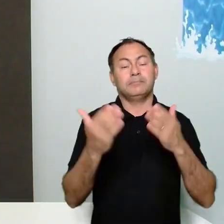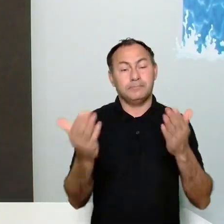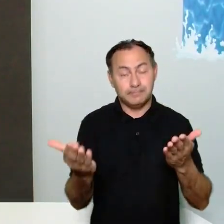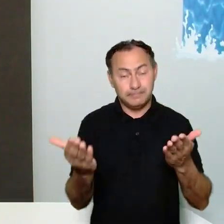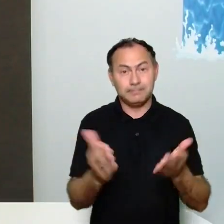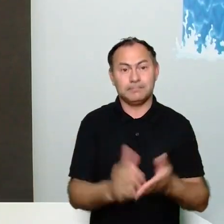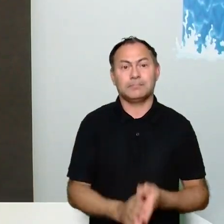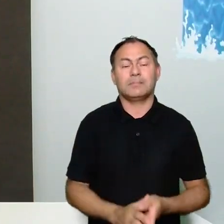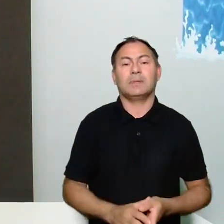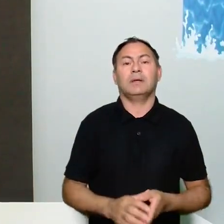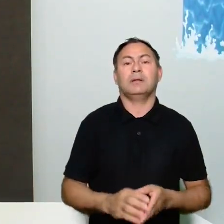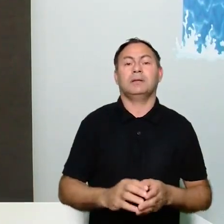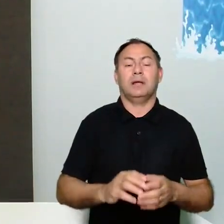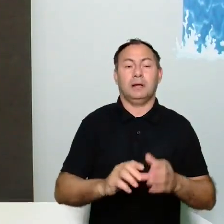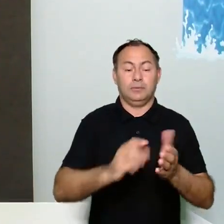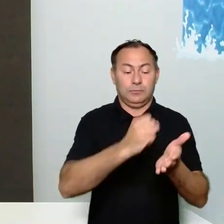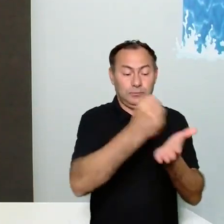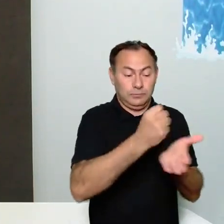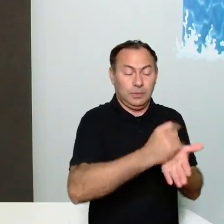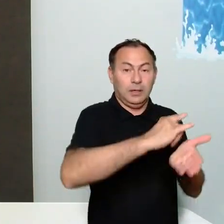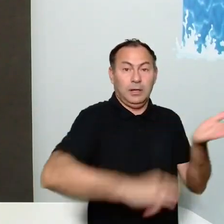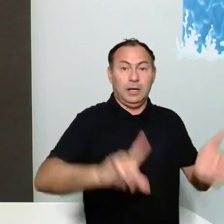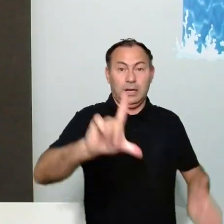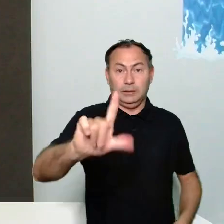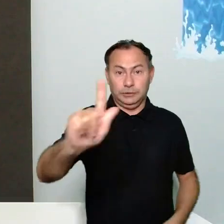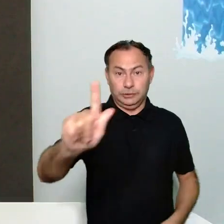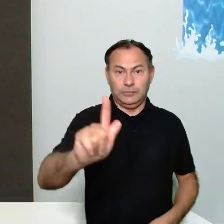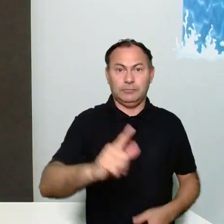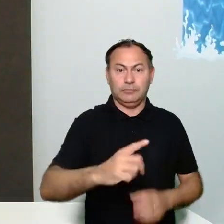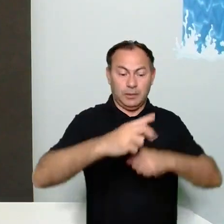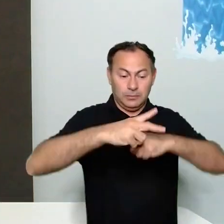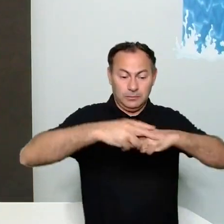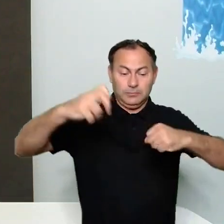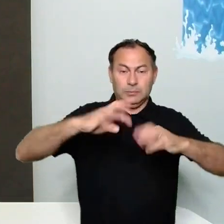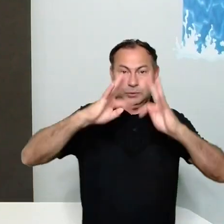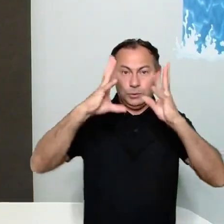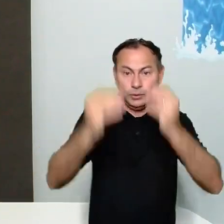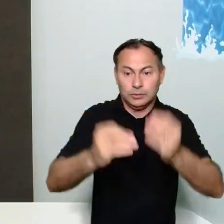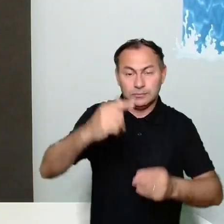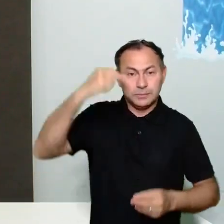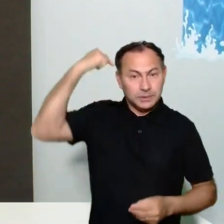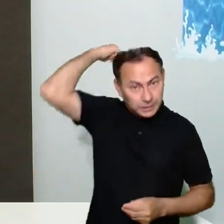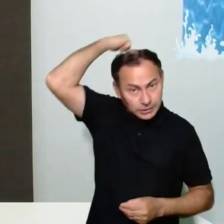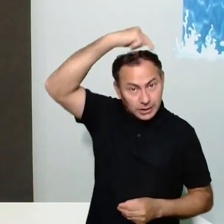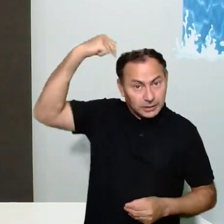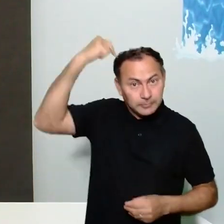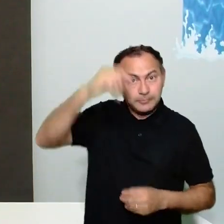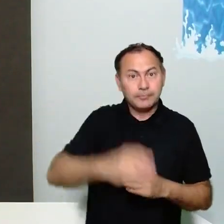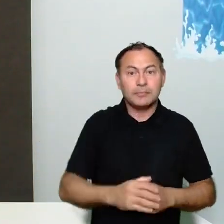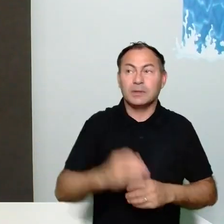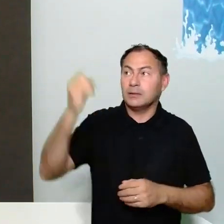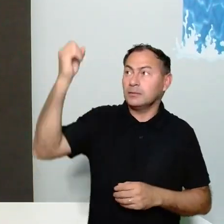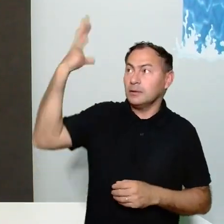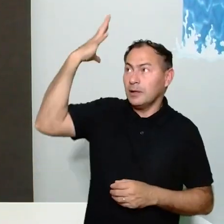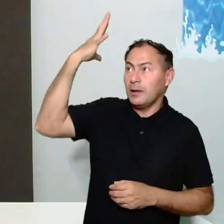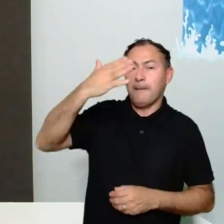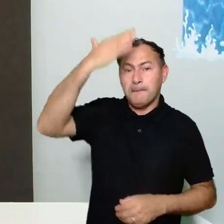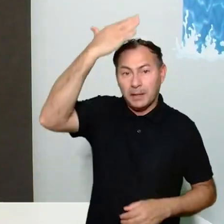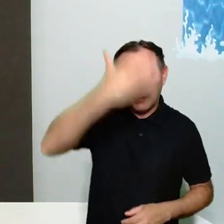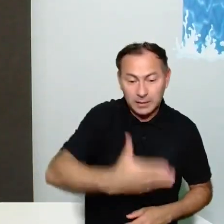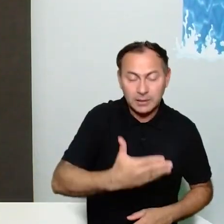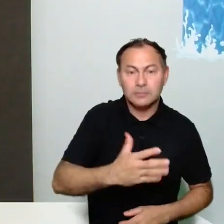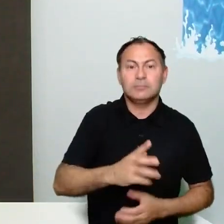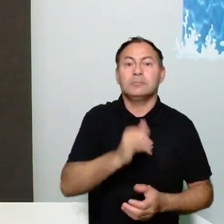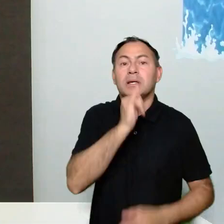Portanto, na Luma e Gêncio, a vocação de todos a santidade é iluminada